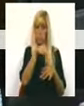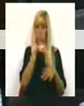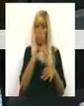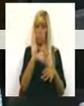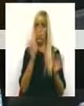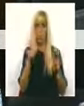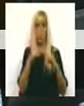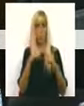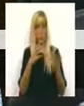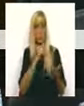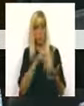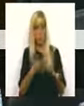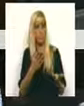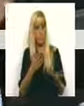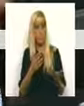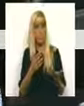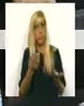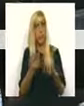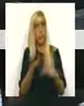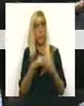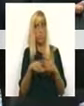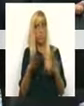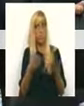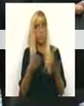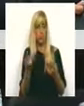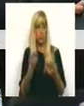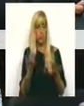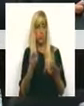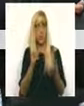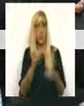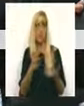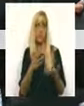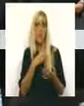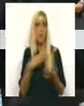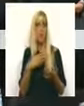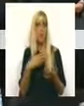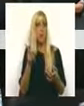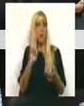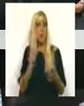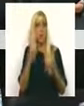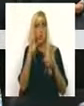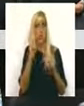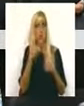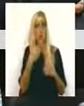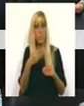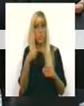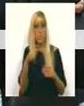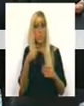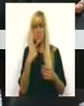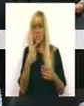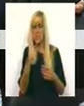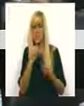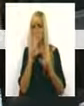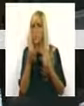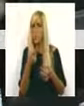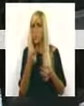foi celebrado, julguei, entre a empresa, não sei datas, e pedi ao Sr. Presidente que nos esclarecesse